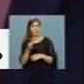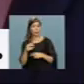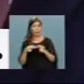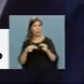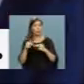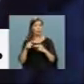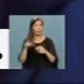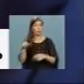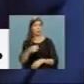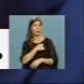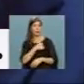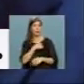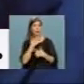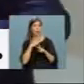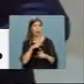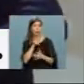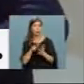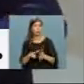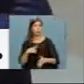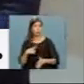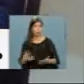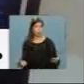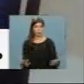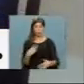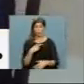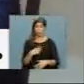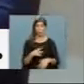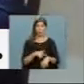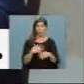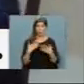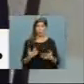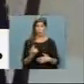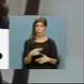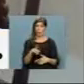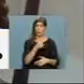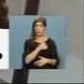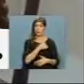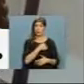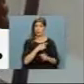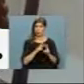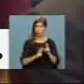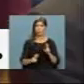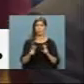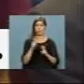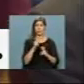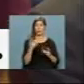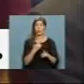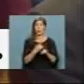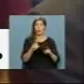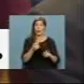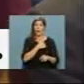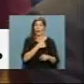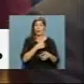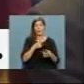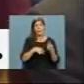e do Imobiliário de Língua Oficial Portuguesa. Em Portugal, nesta altura, os preços das habitações estão inflacionados porque não há casas